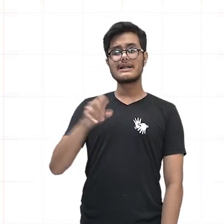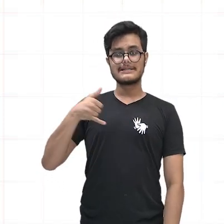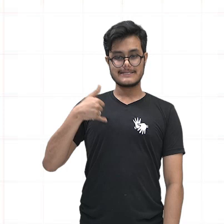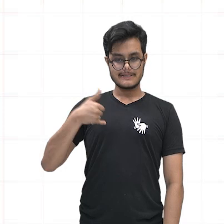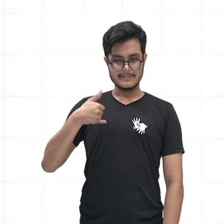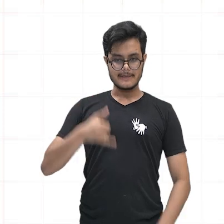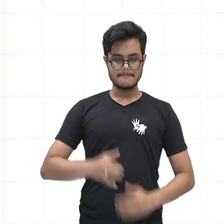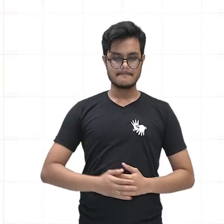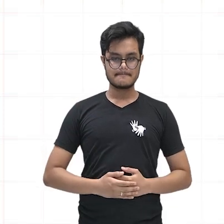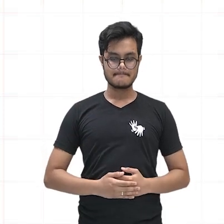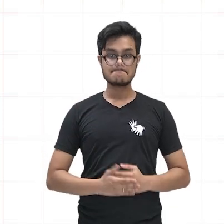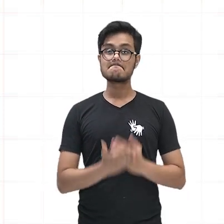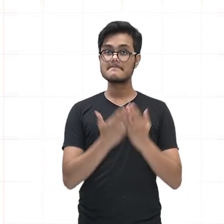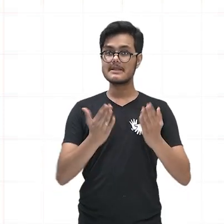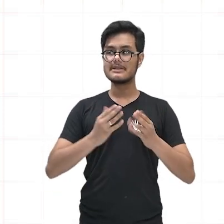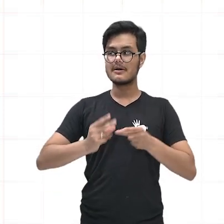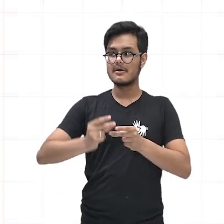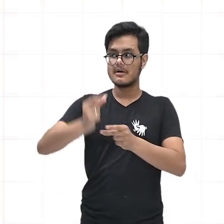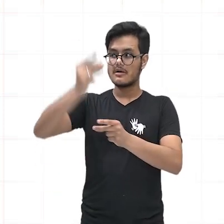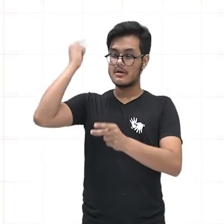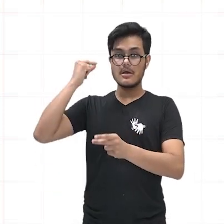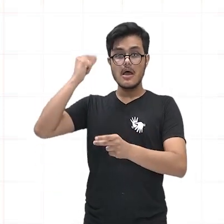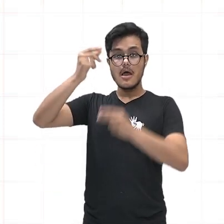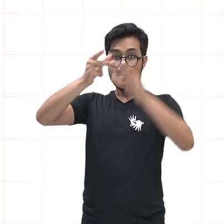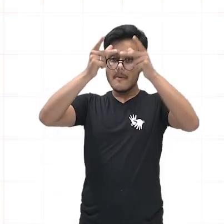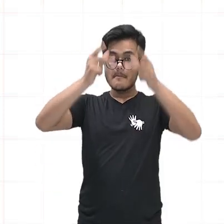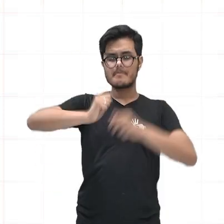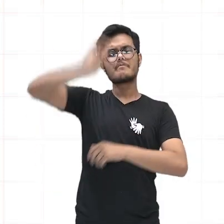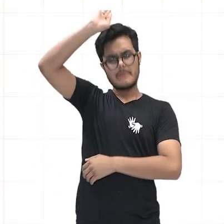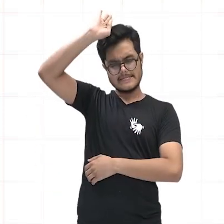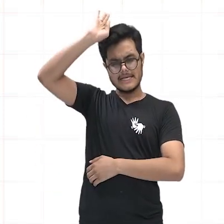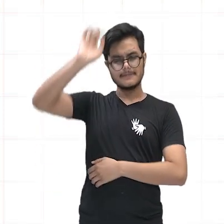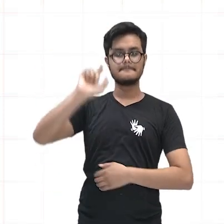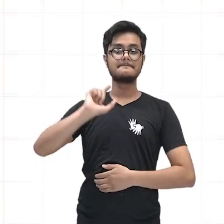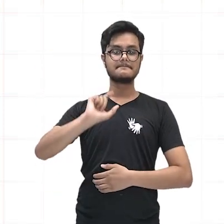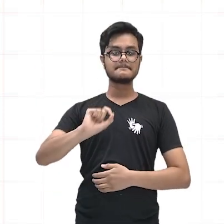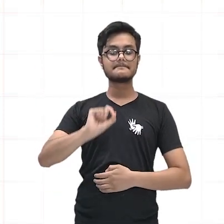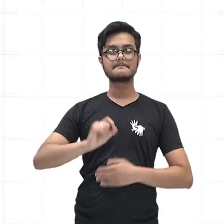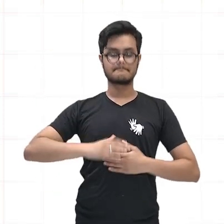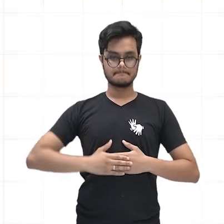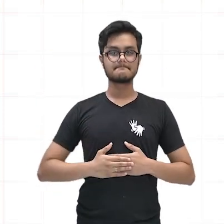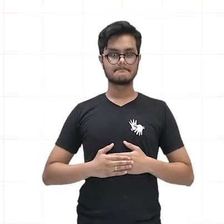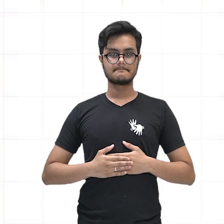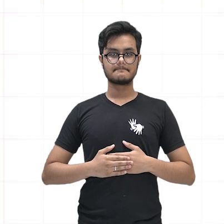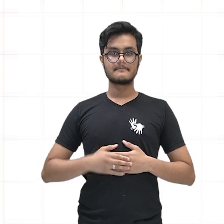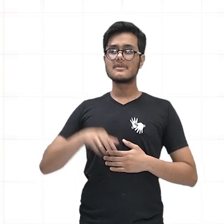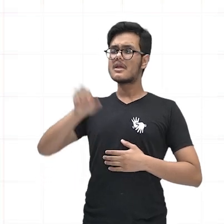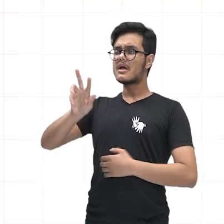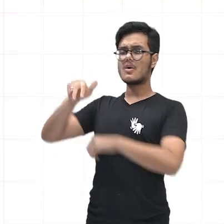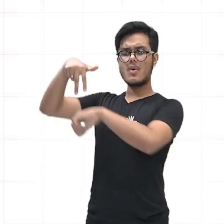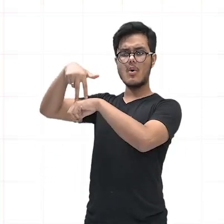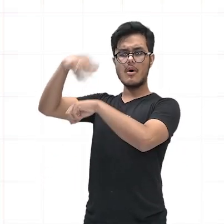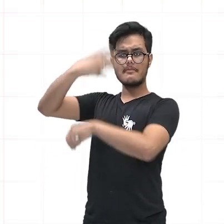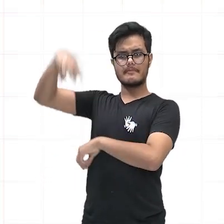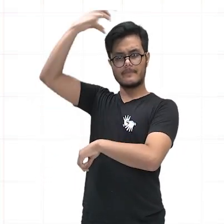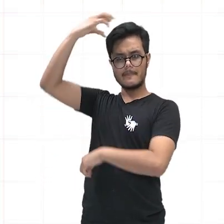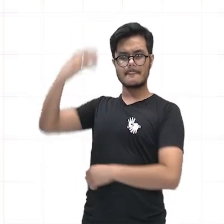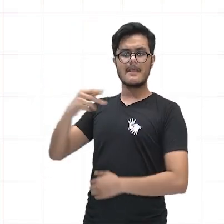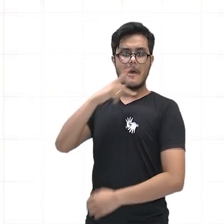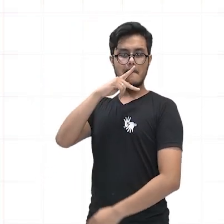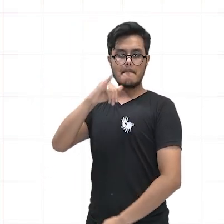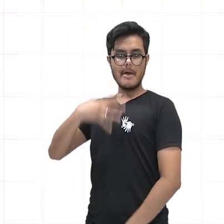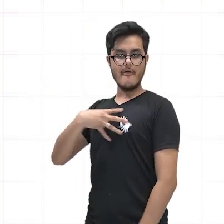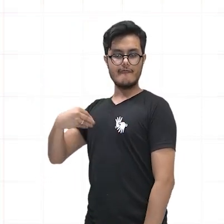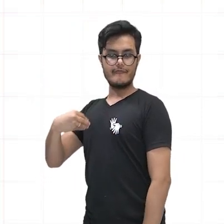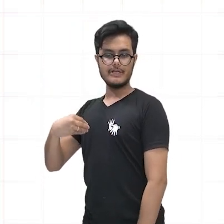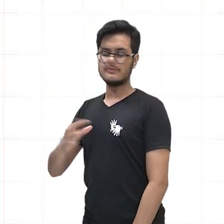idade na Roma antiga outra coisa interessante era que o cargo de rei não era hereditário ou seja não passava